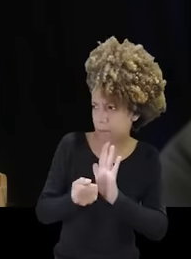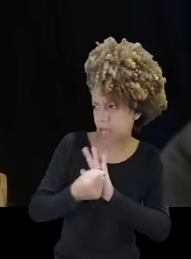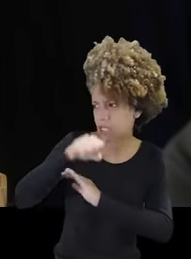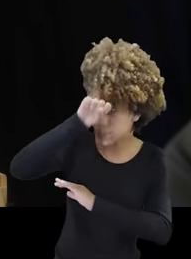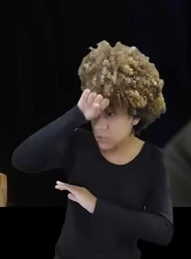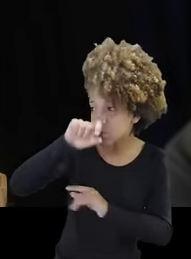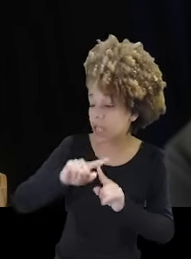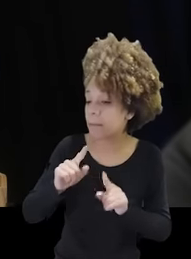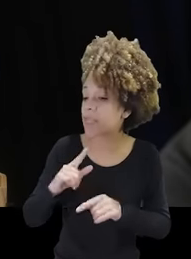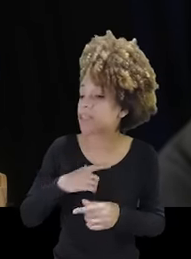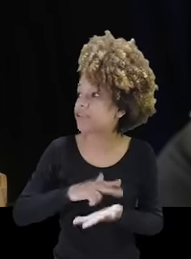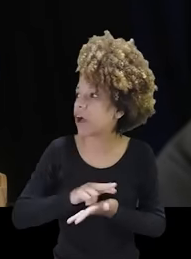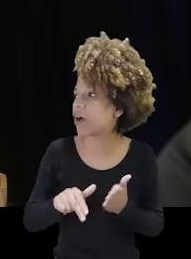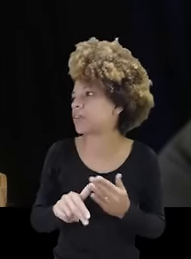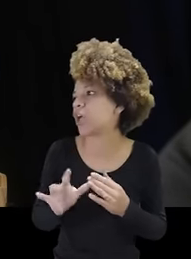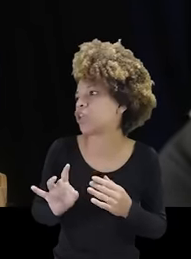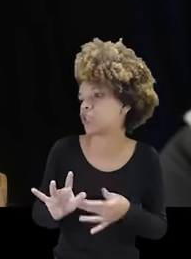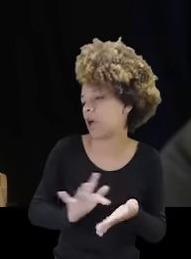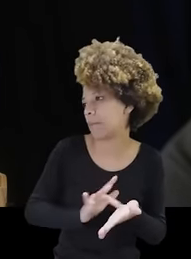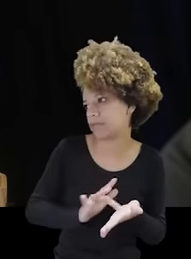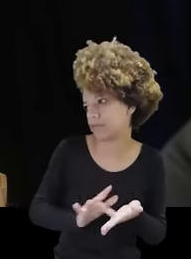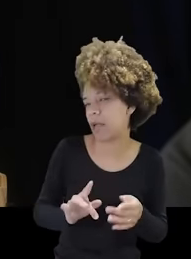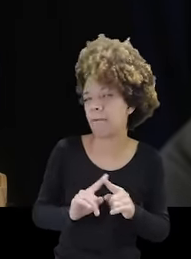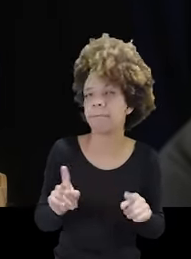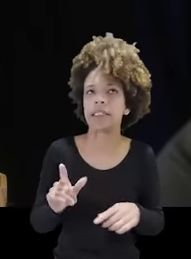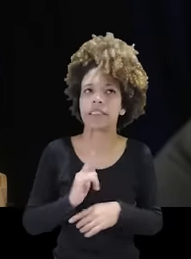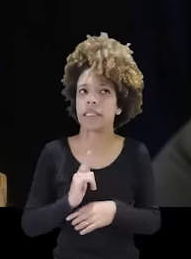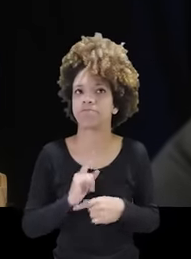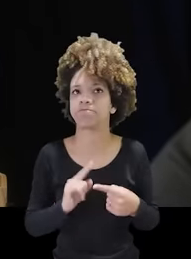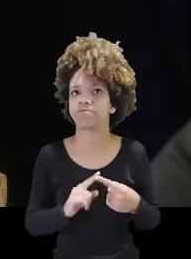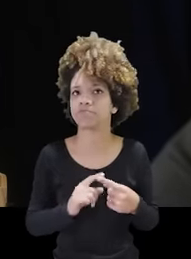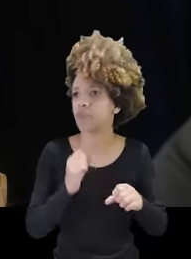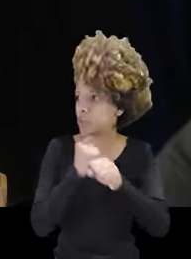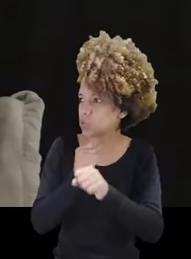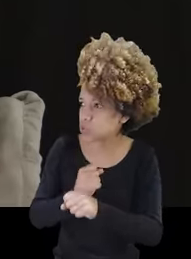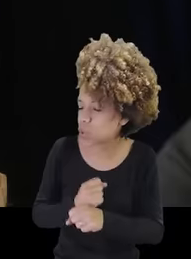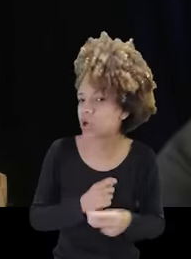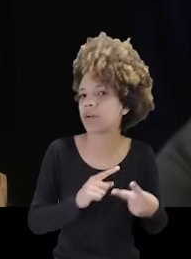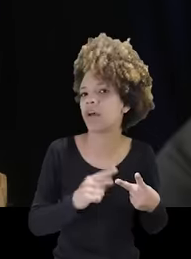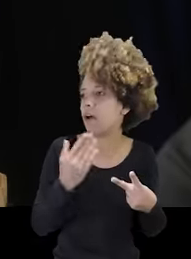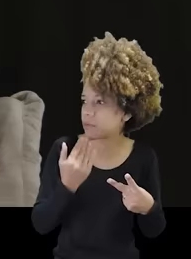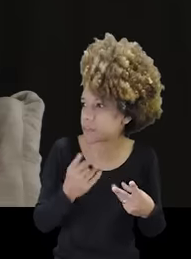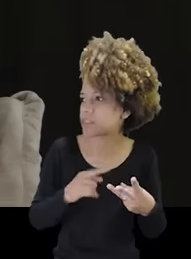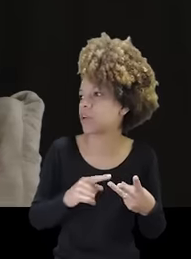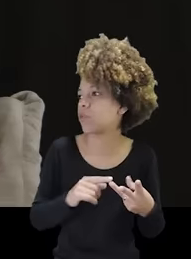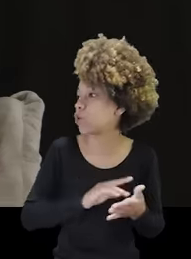Samsung e eles têm muitas coisas assim não só aparelho eletrônico eles têm Construtora alimentação